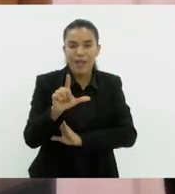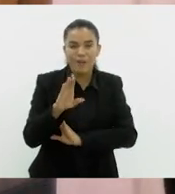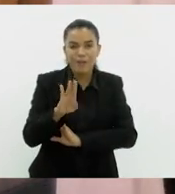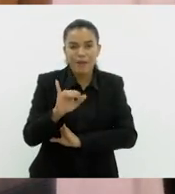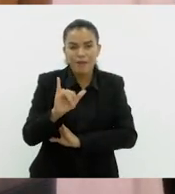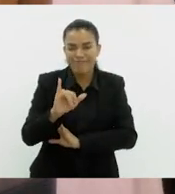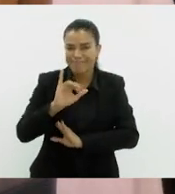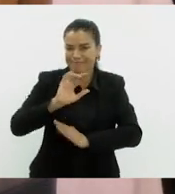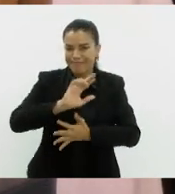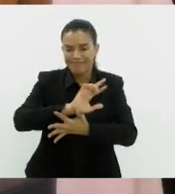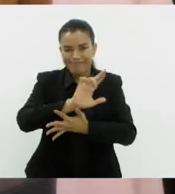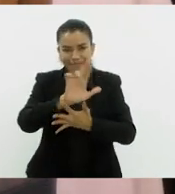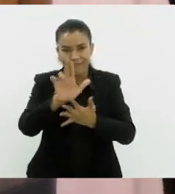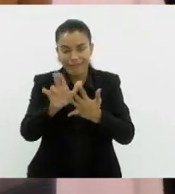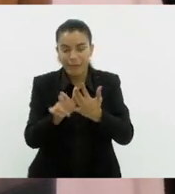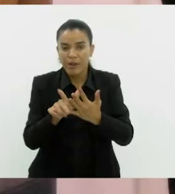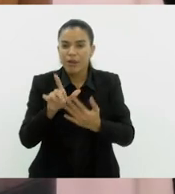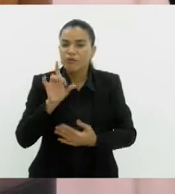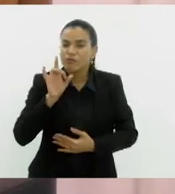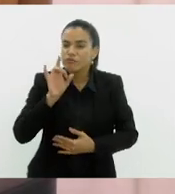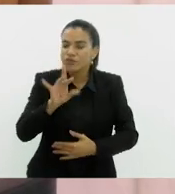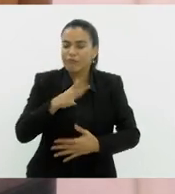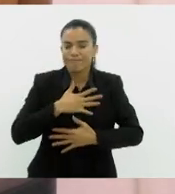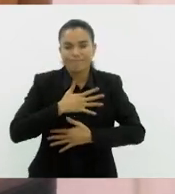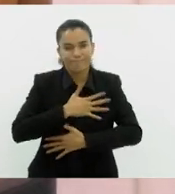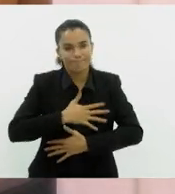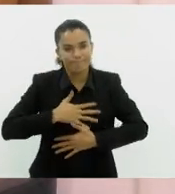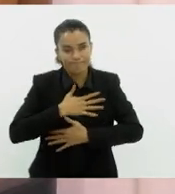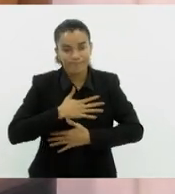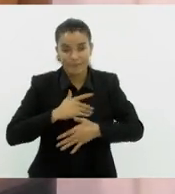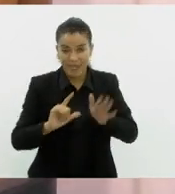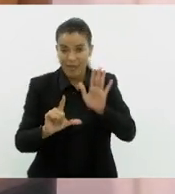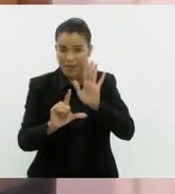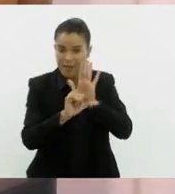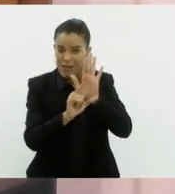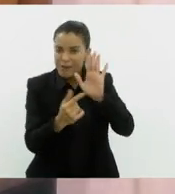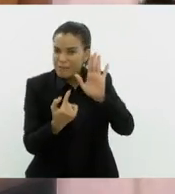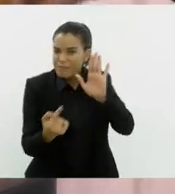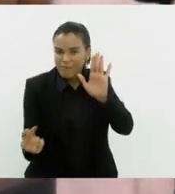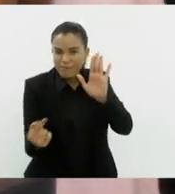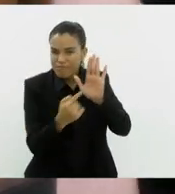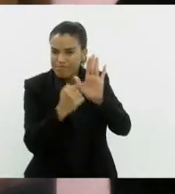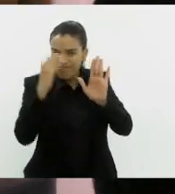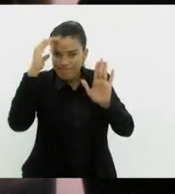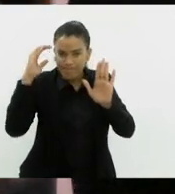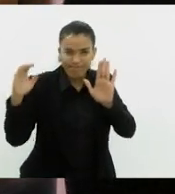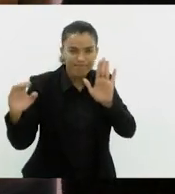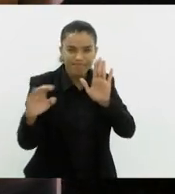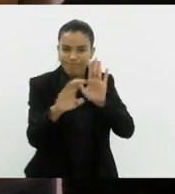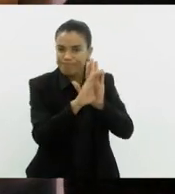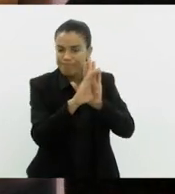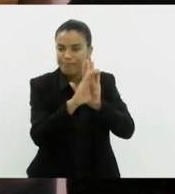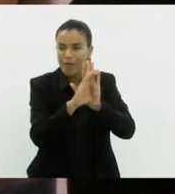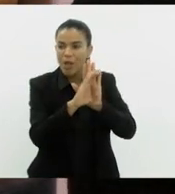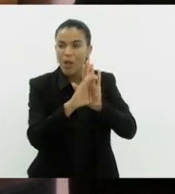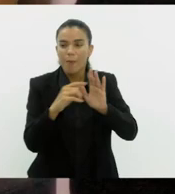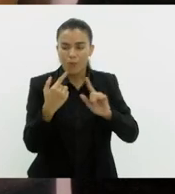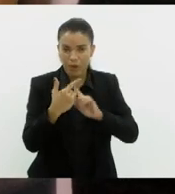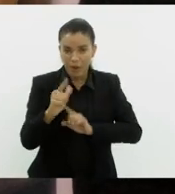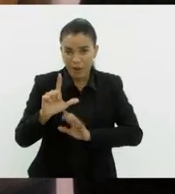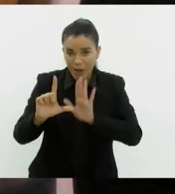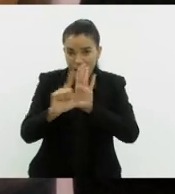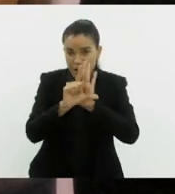várias leis. Eu só gostaria que essas leis fossem cumpridas. Porque, se há